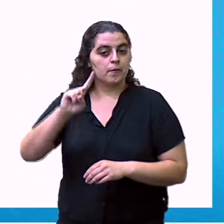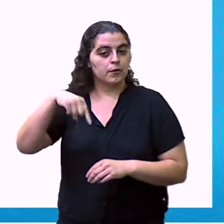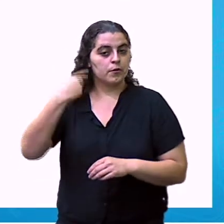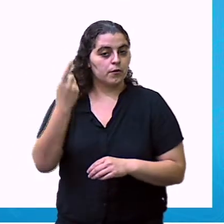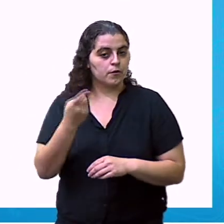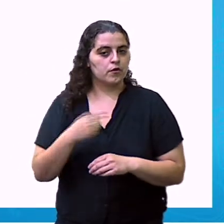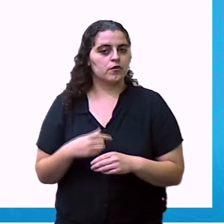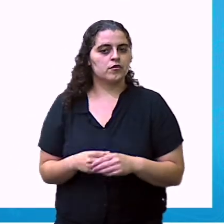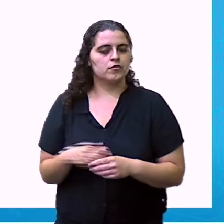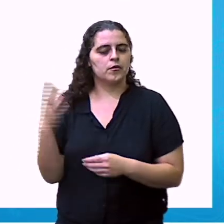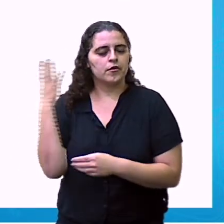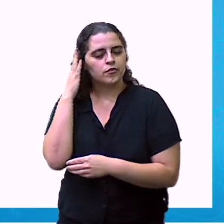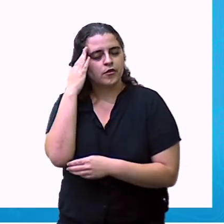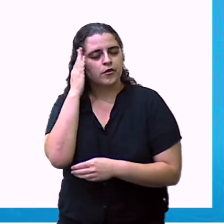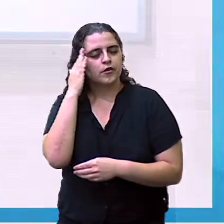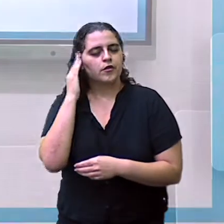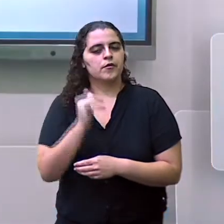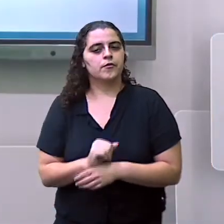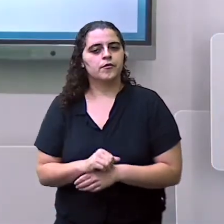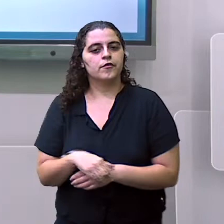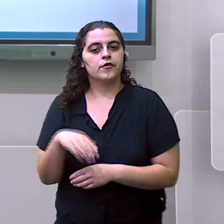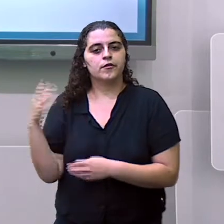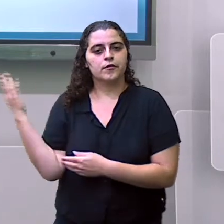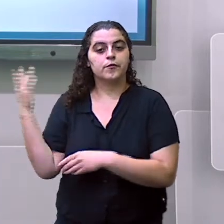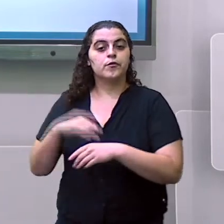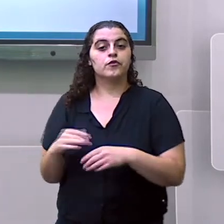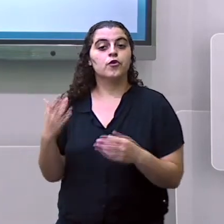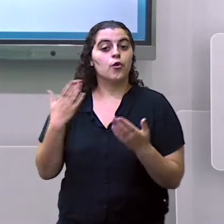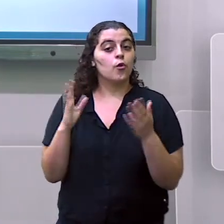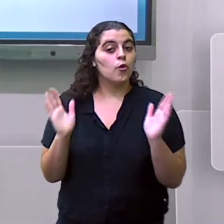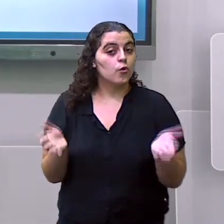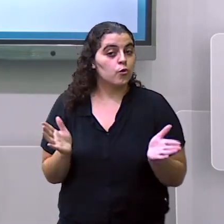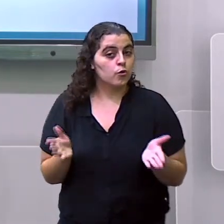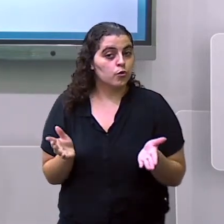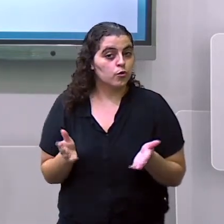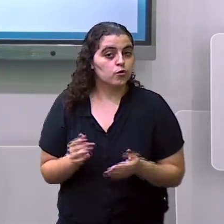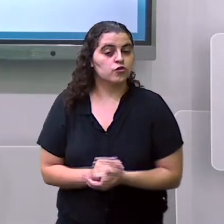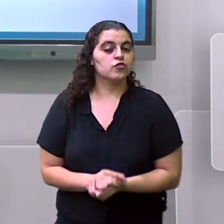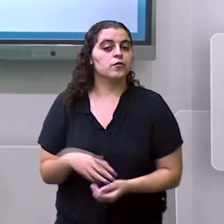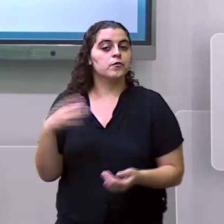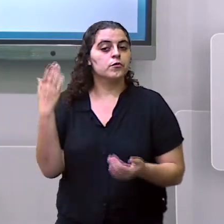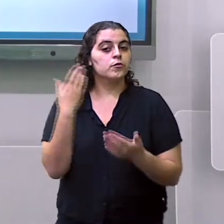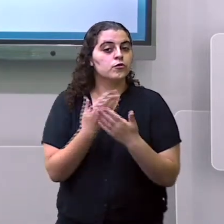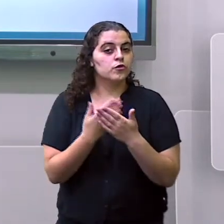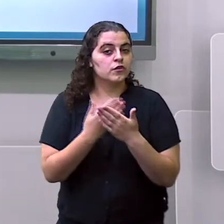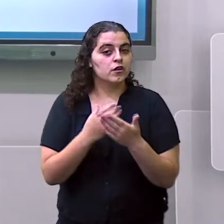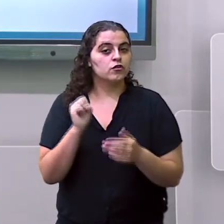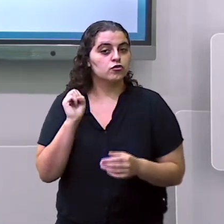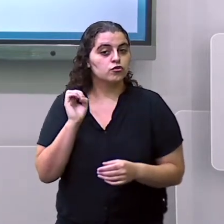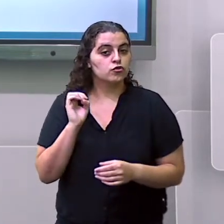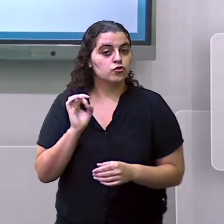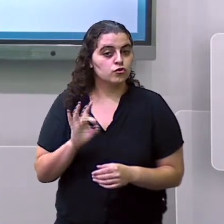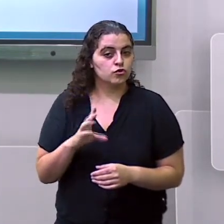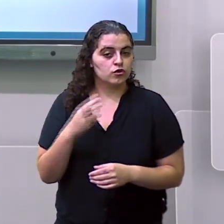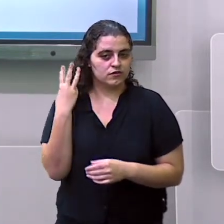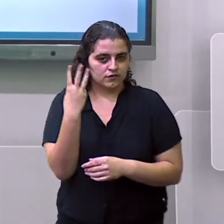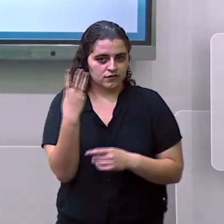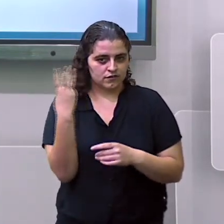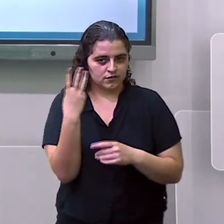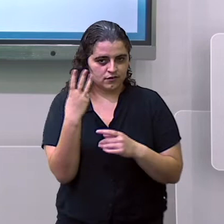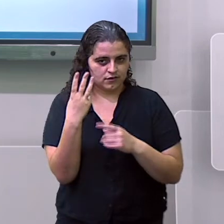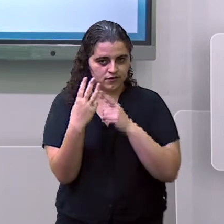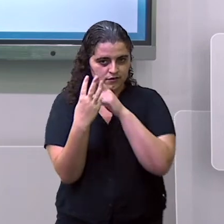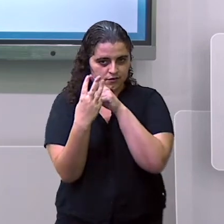quinto ano, sexto ano. Então, nós vamos então trabalhar somente esse conjunto de 3 frações, o que seria